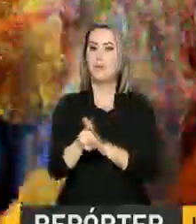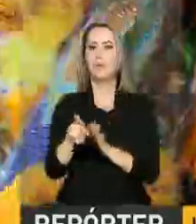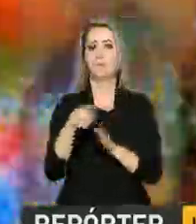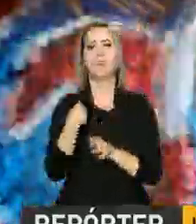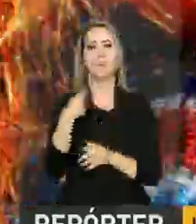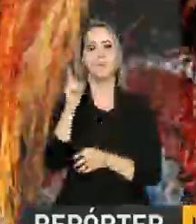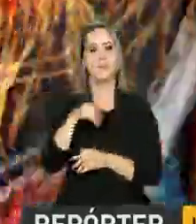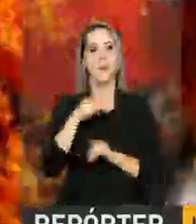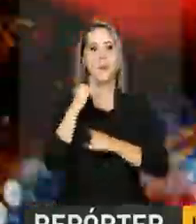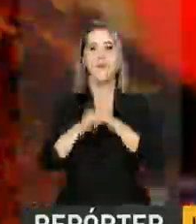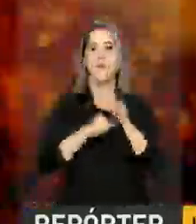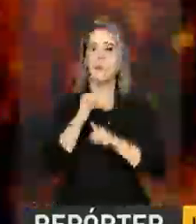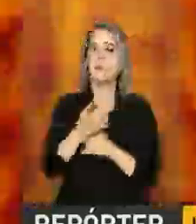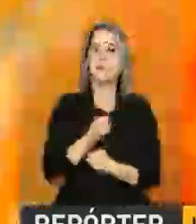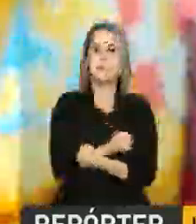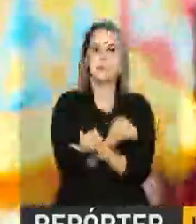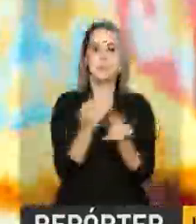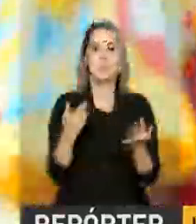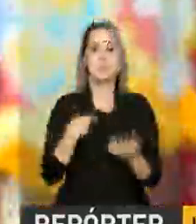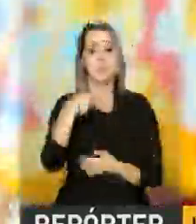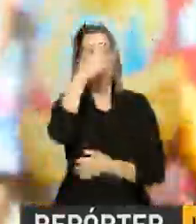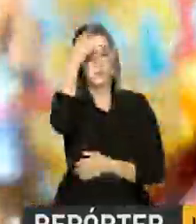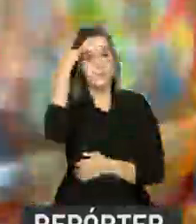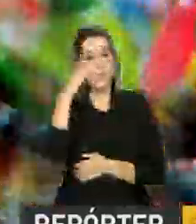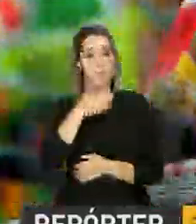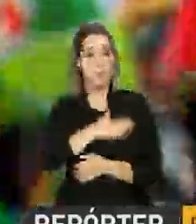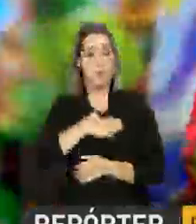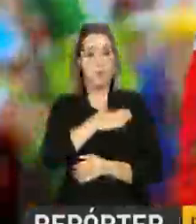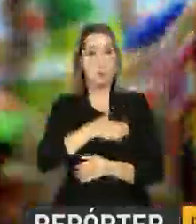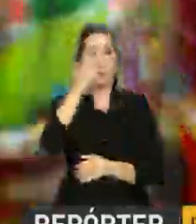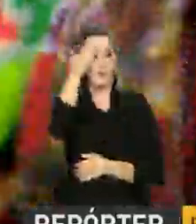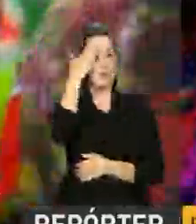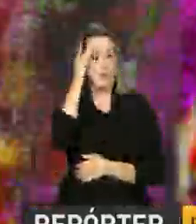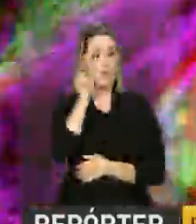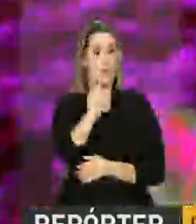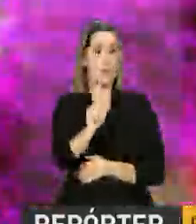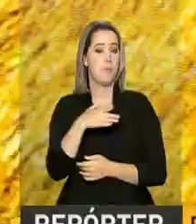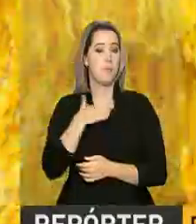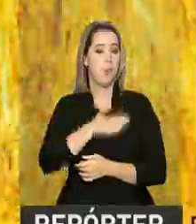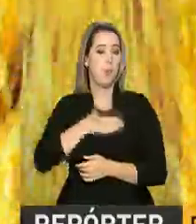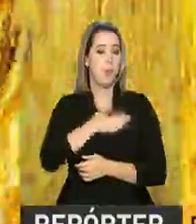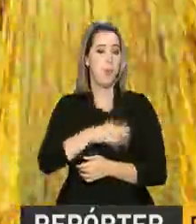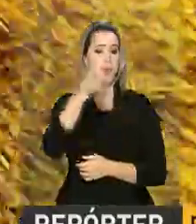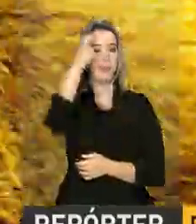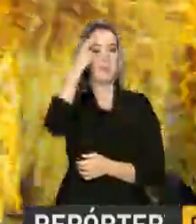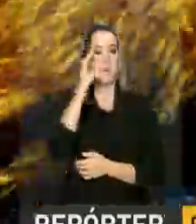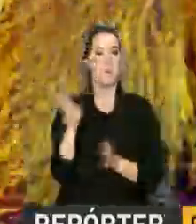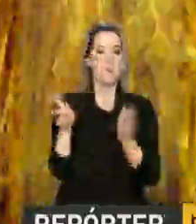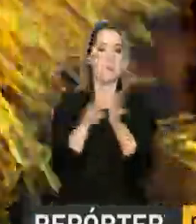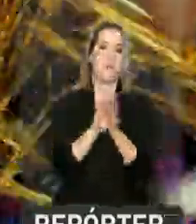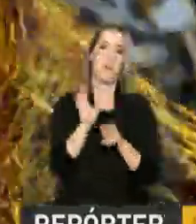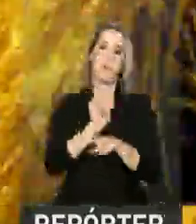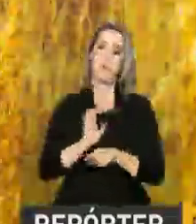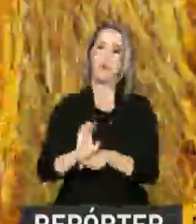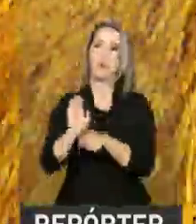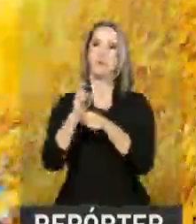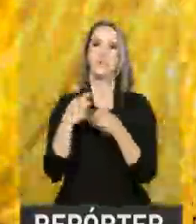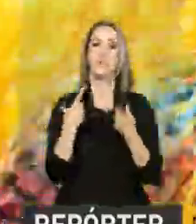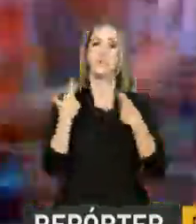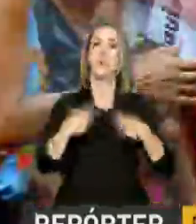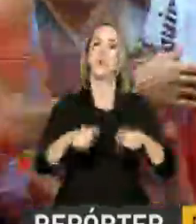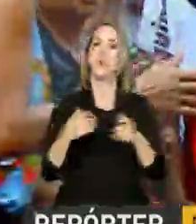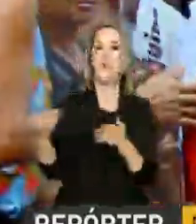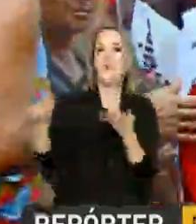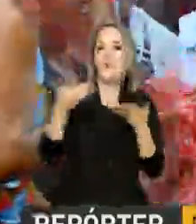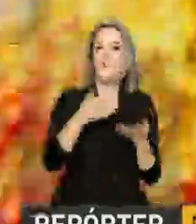muita informação. E para quem gosta de saber, para quem gosta da cultura do estado, quem gosta de saber de onde vem o